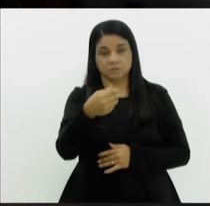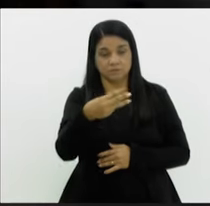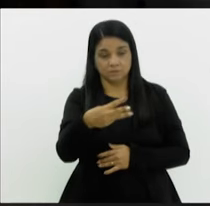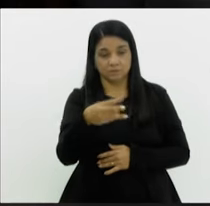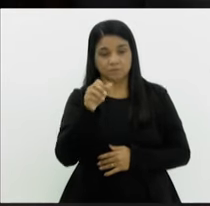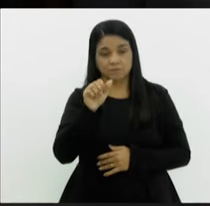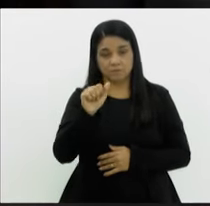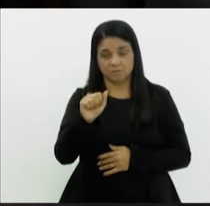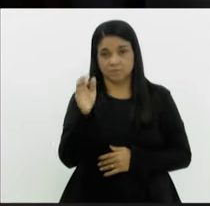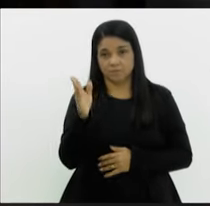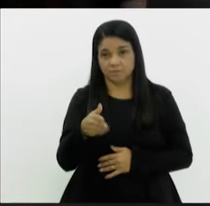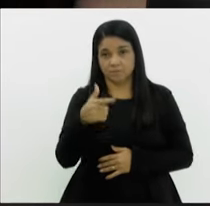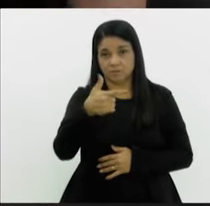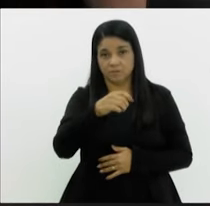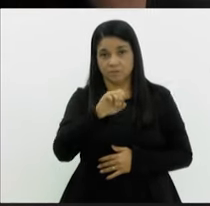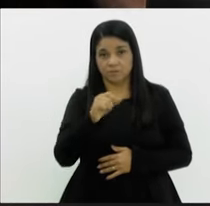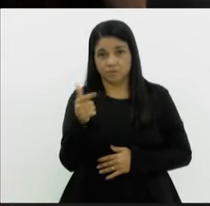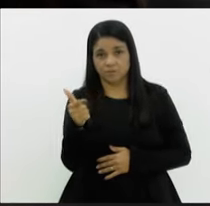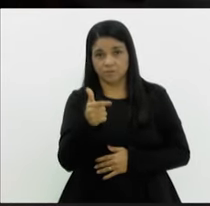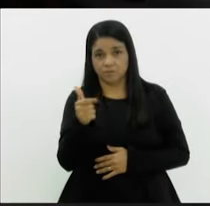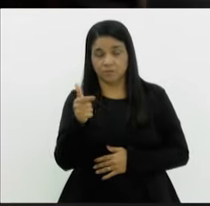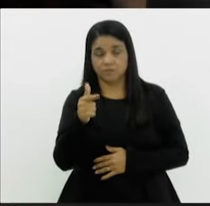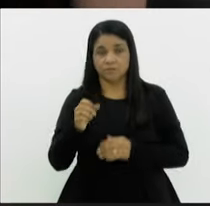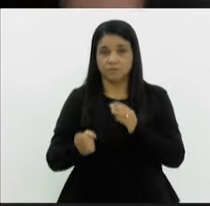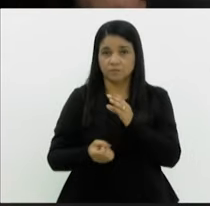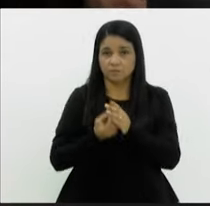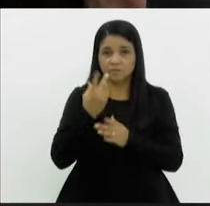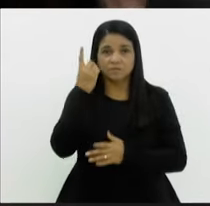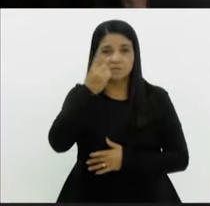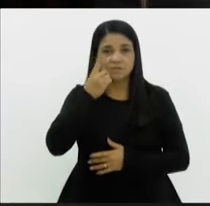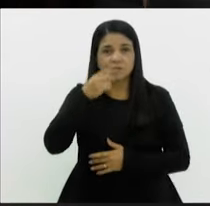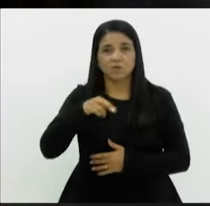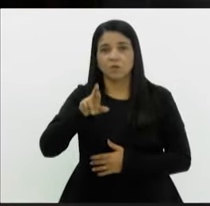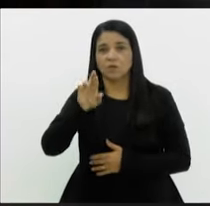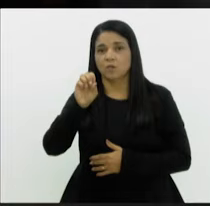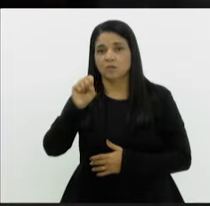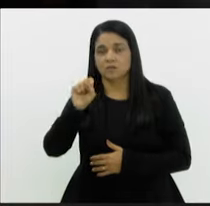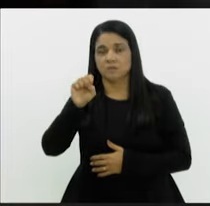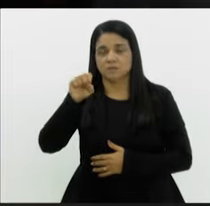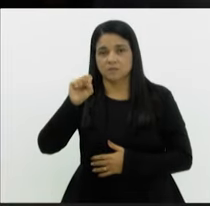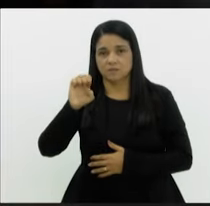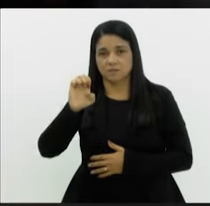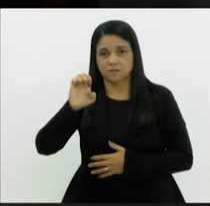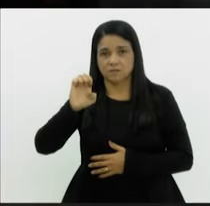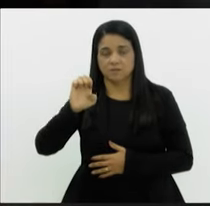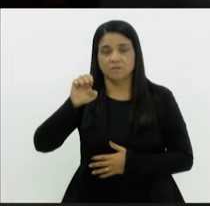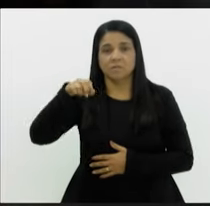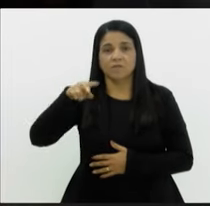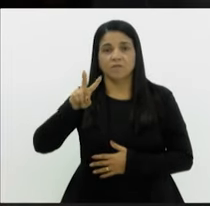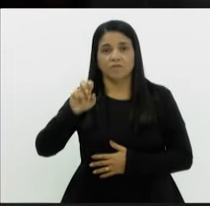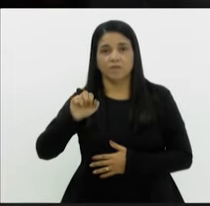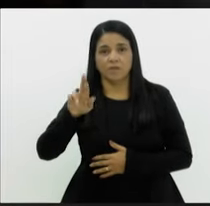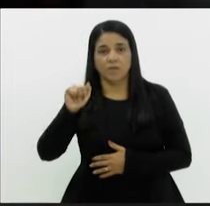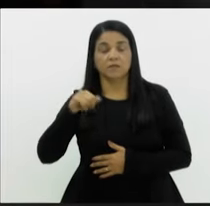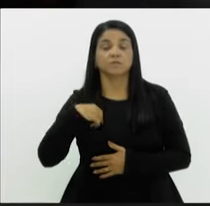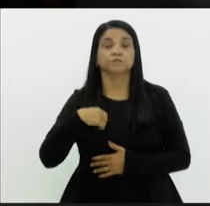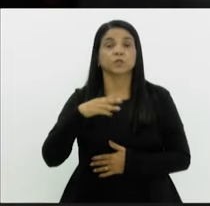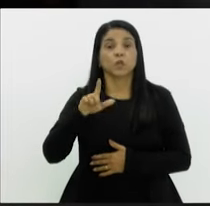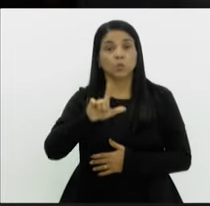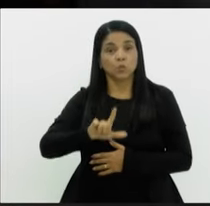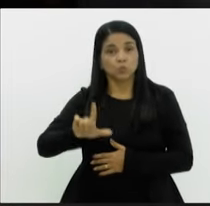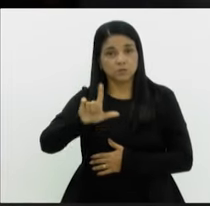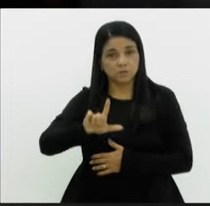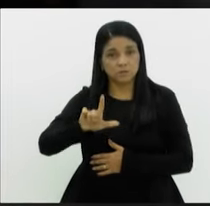5.313-A de 2022, de autoria dos deputados Rosenberg, Reis, Lucinha e Tia Ju, que dispõe